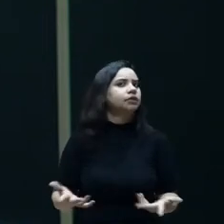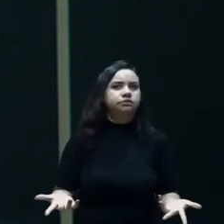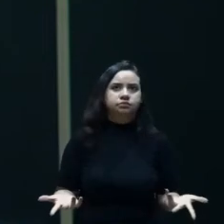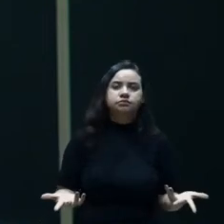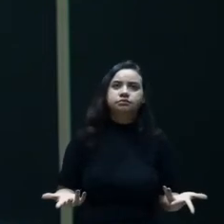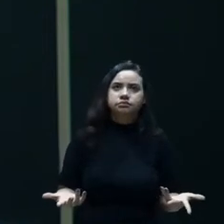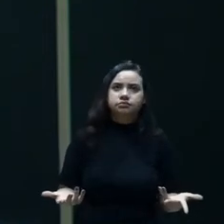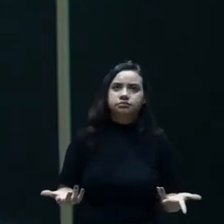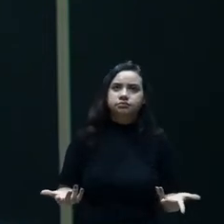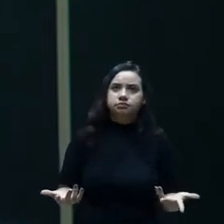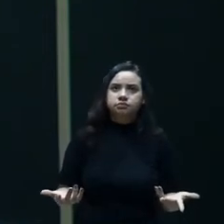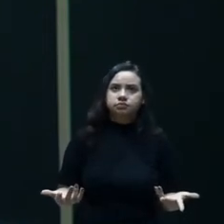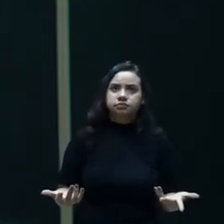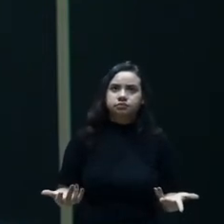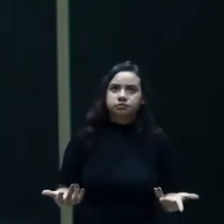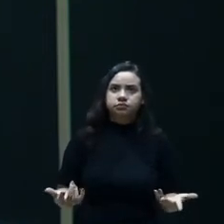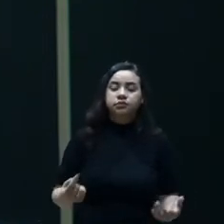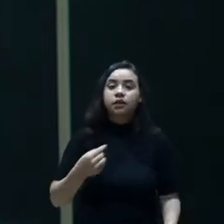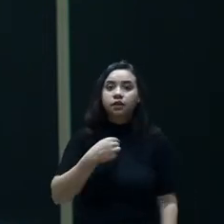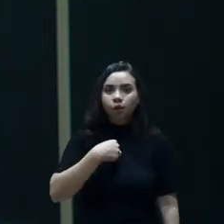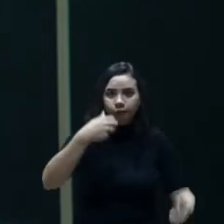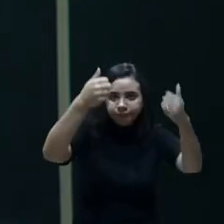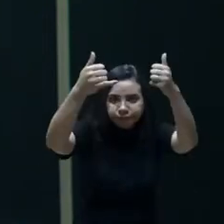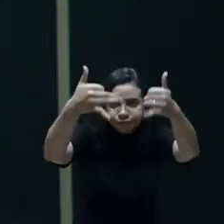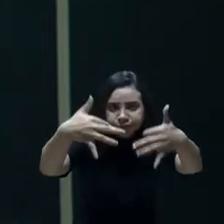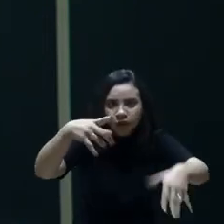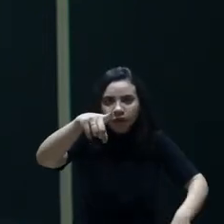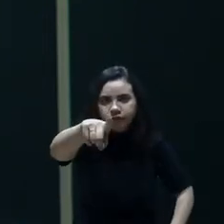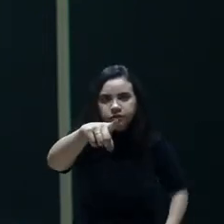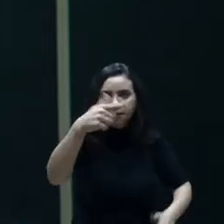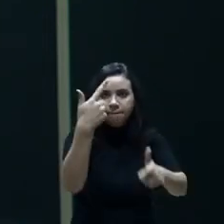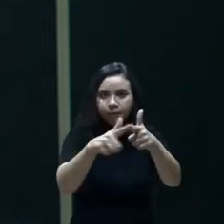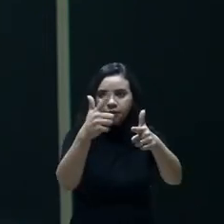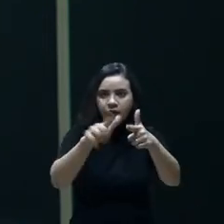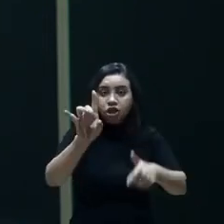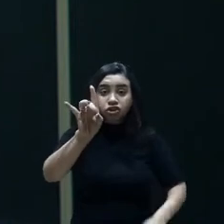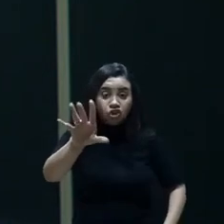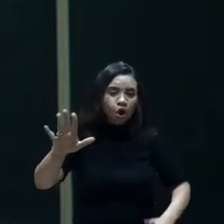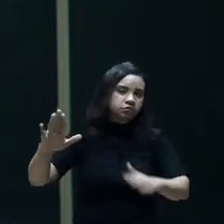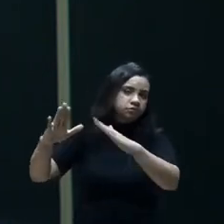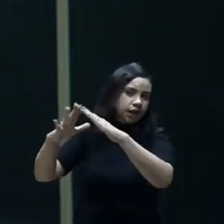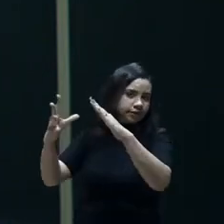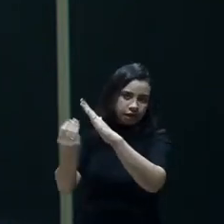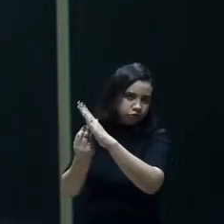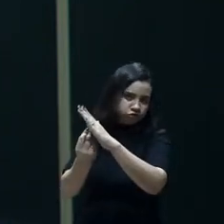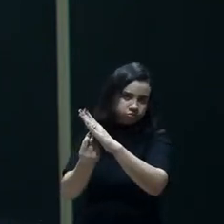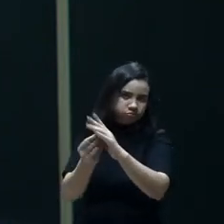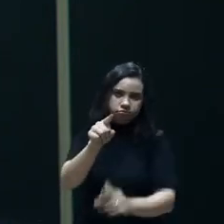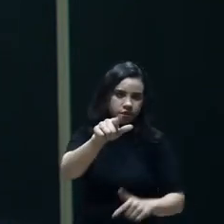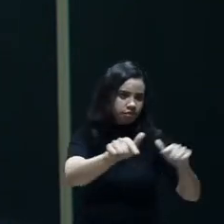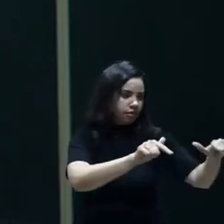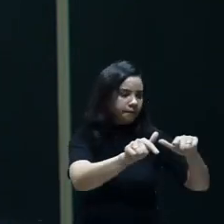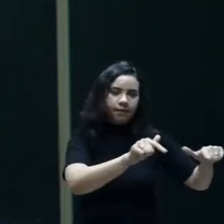E eu garanto para você que o seu problema só acontece na igreja. Porque no trabalho você não vai, que se for você estava demitido. Como